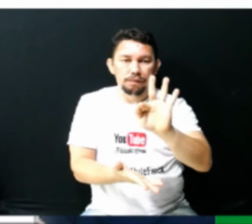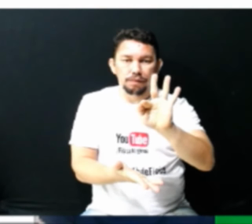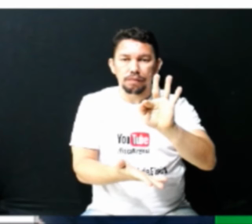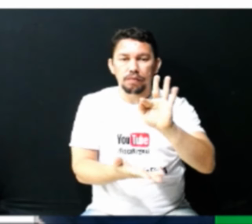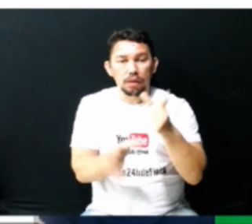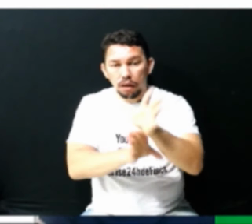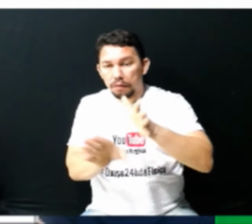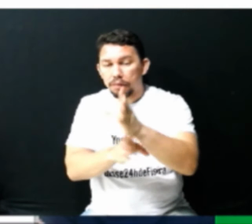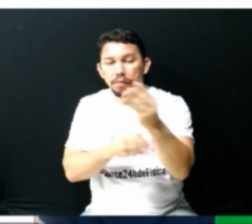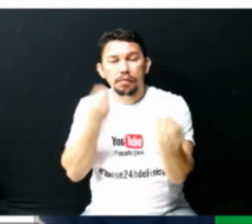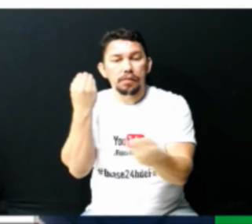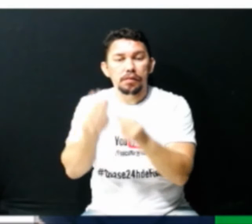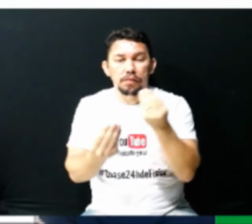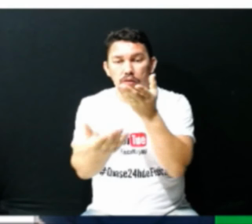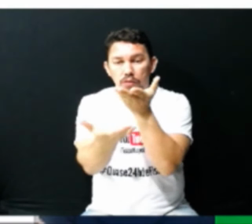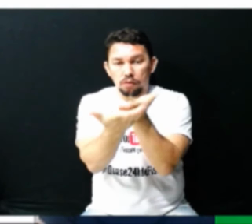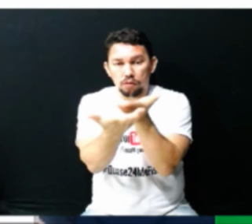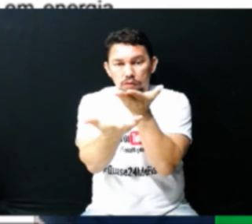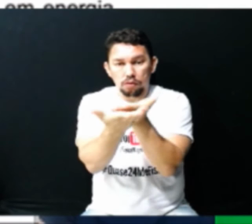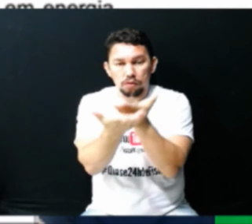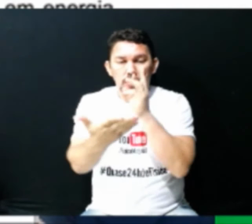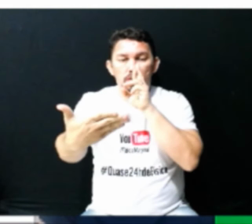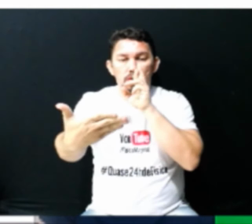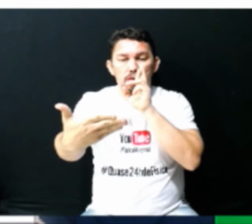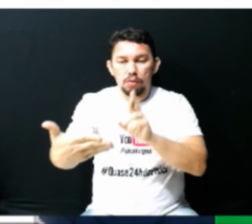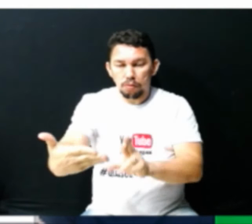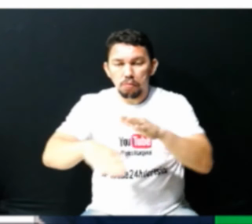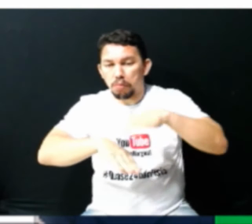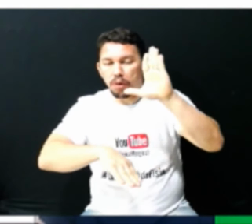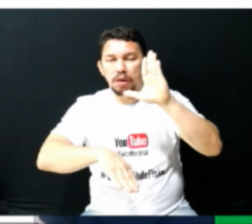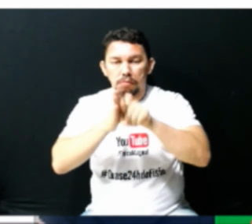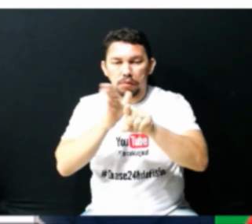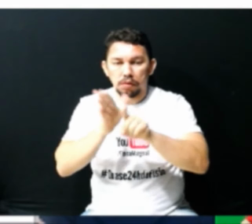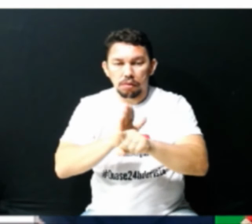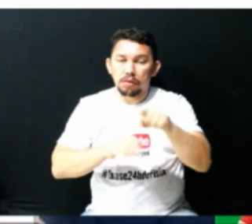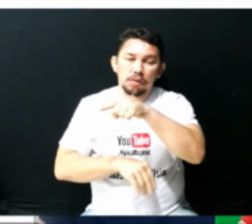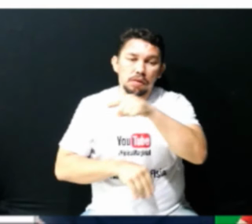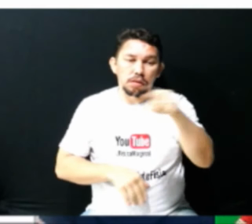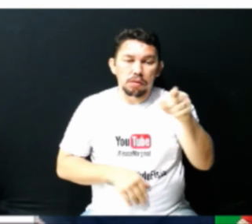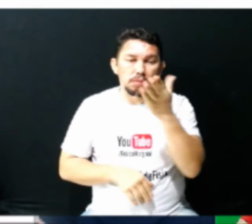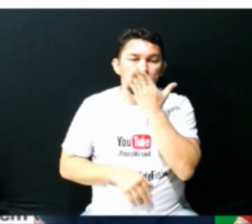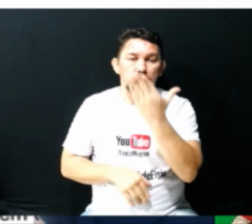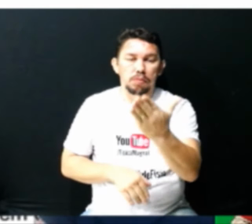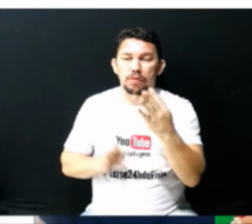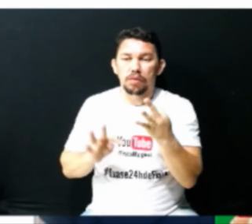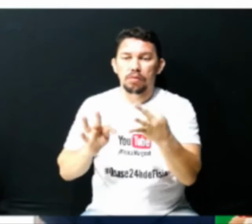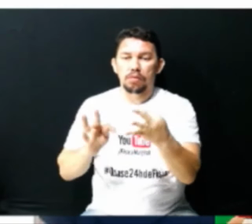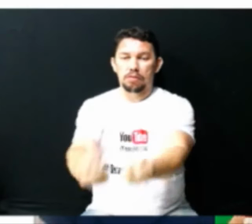é estude resolvendo o máximo de questões que você puder, de preferência todas, absolutamente